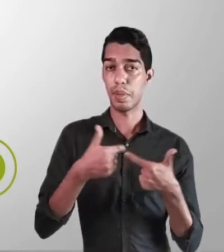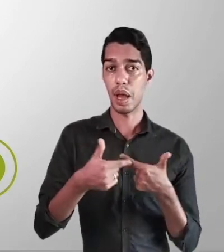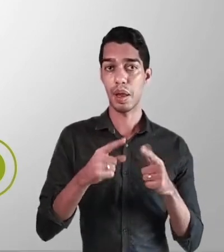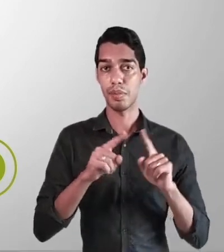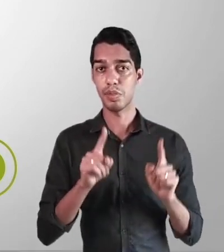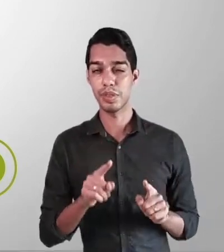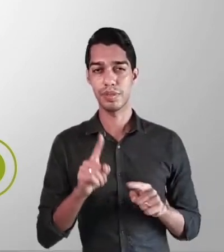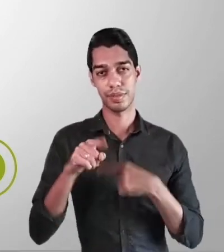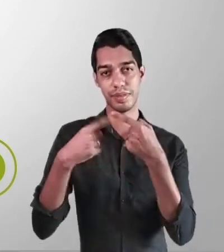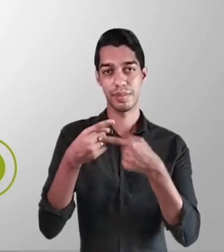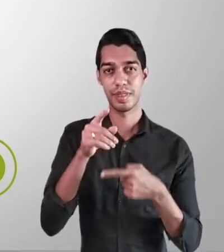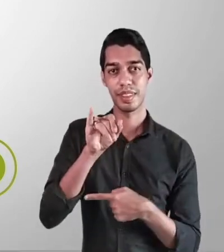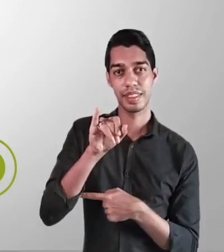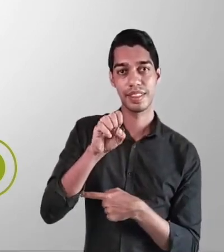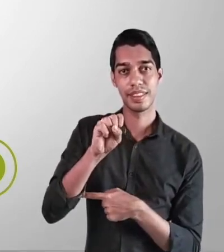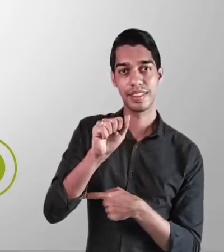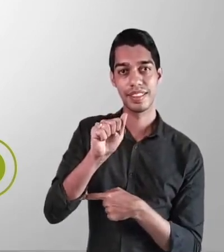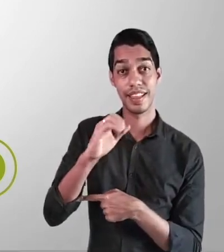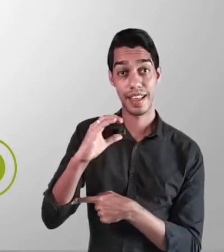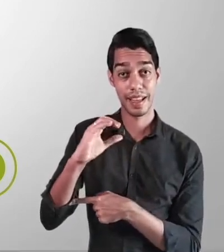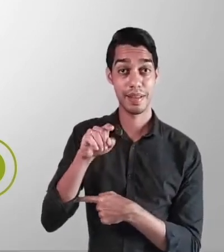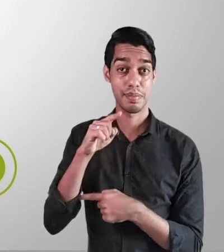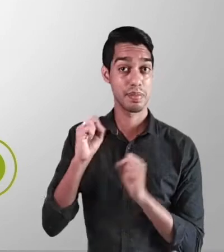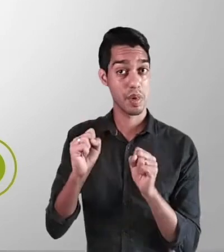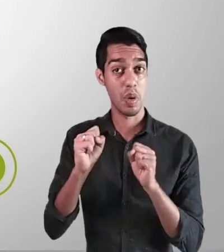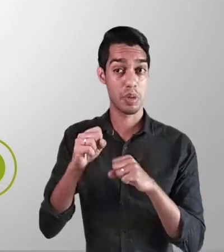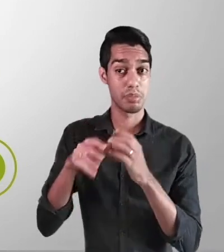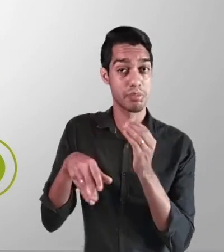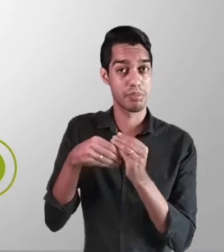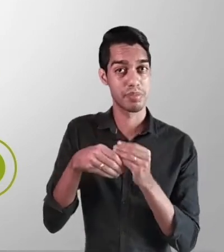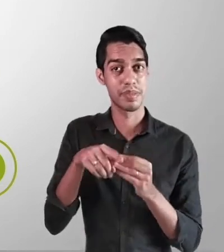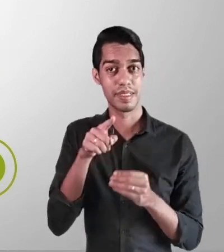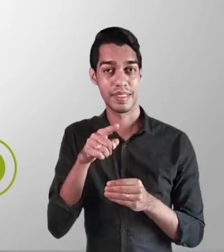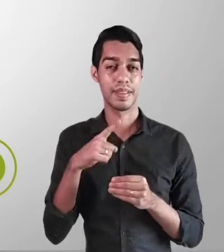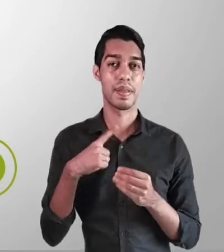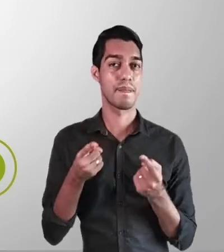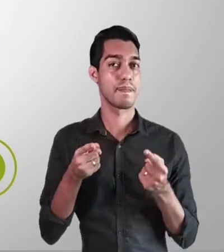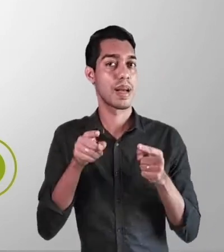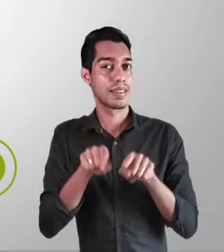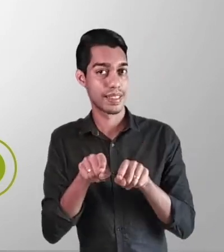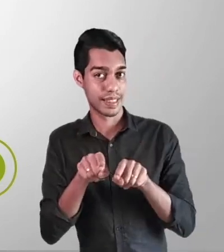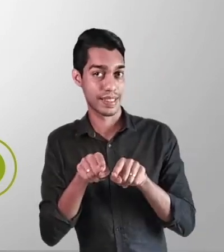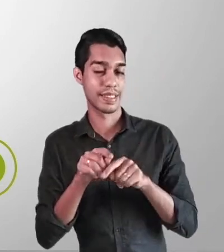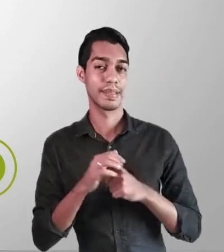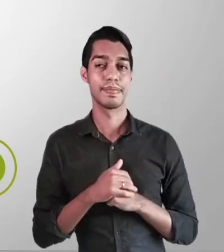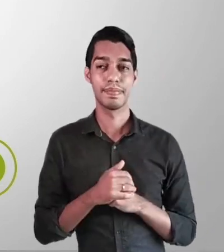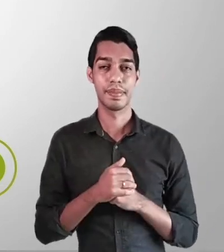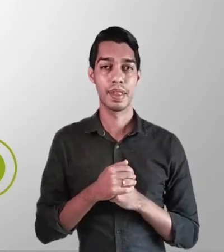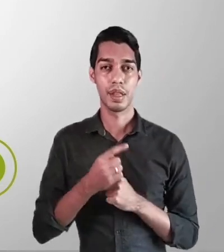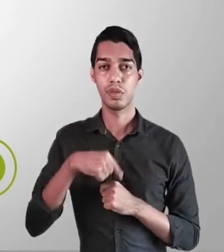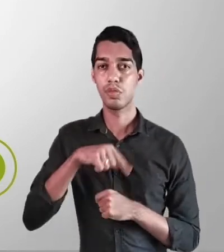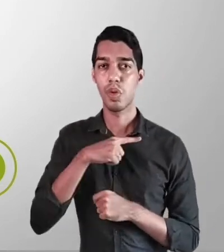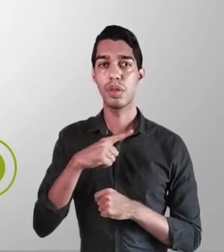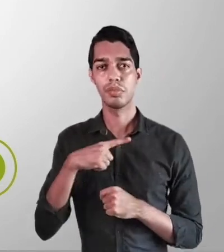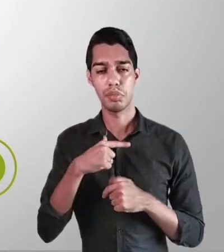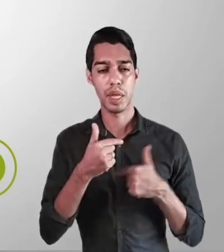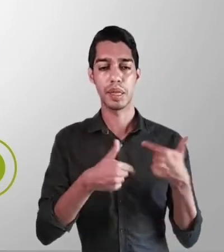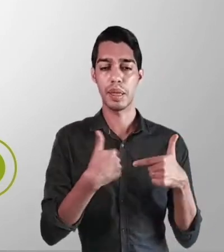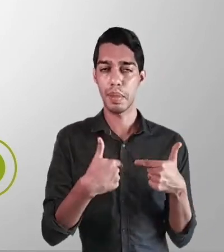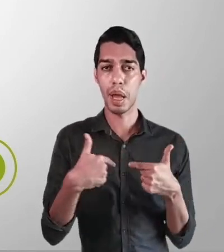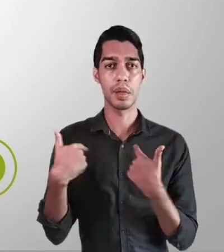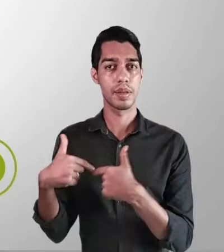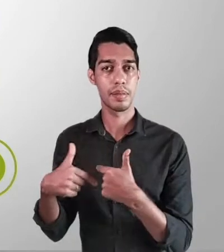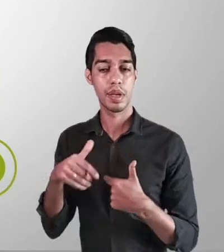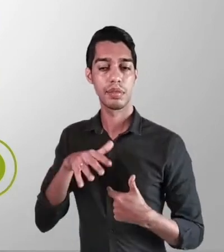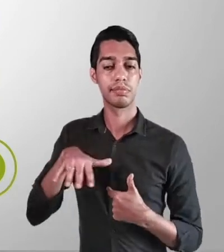pode comentar, inclusive de uma parceria Banco Central e Febraban. E nós temos ações que nós trabalhamos muito fortemente no âmbito da ABECS,